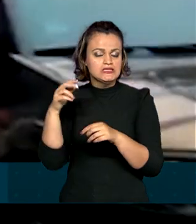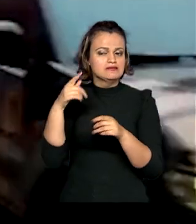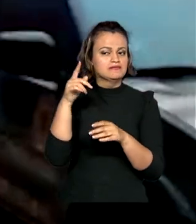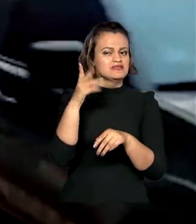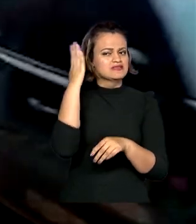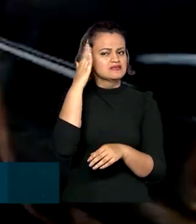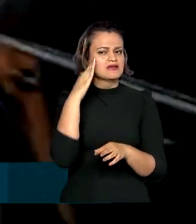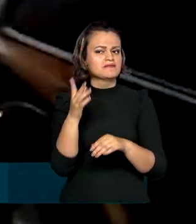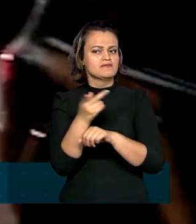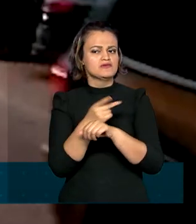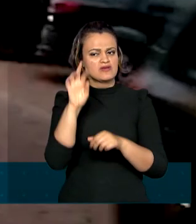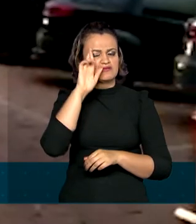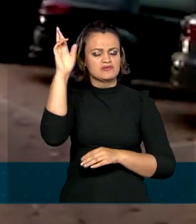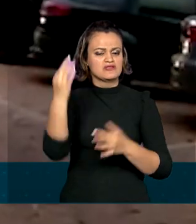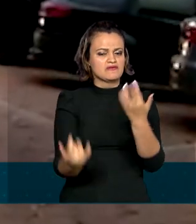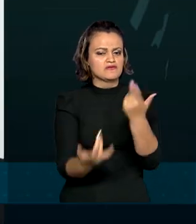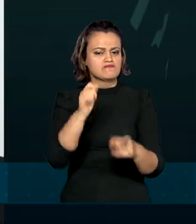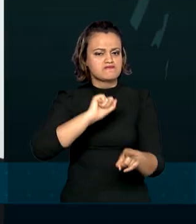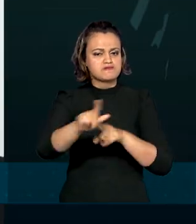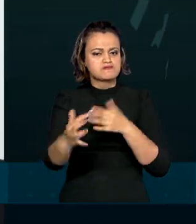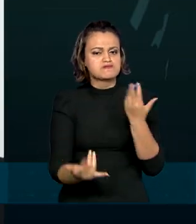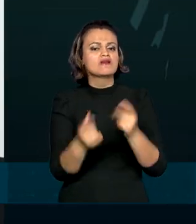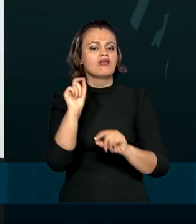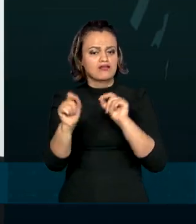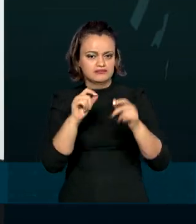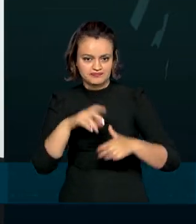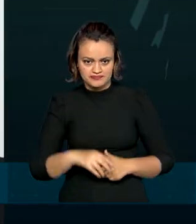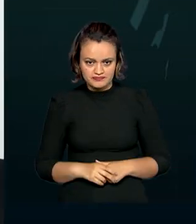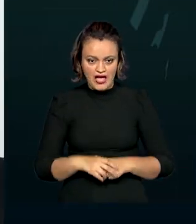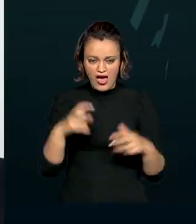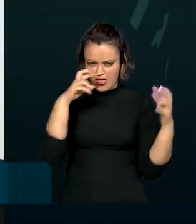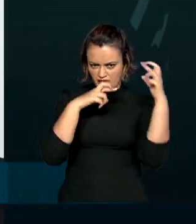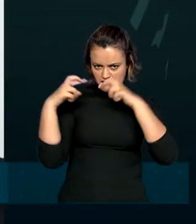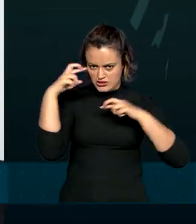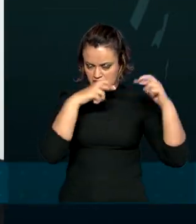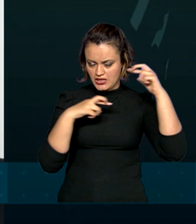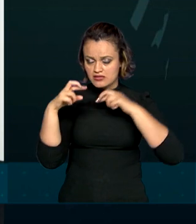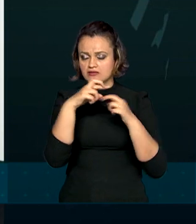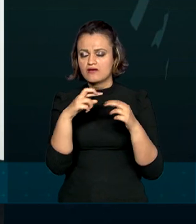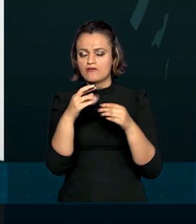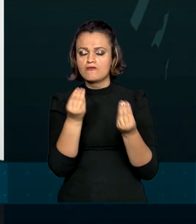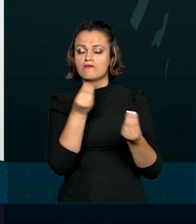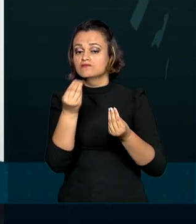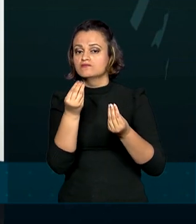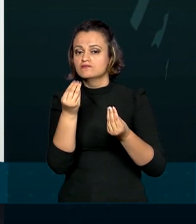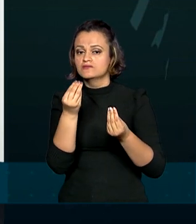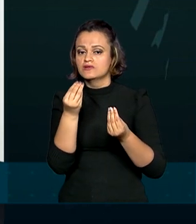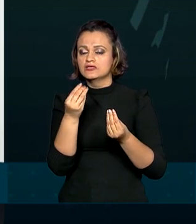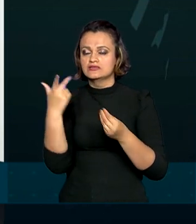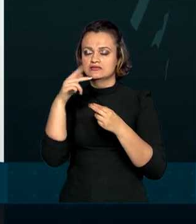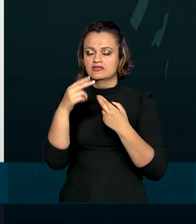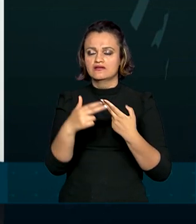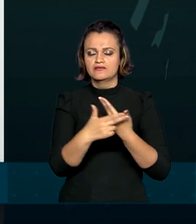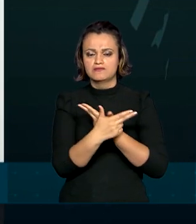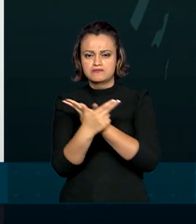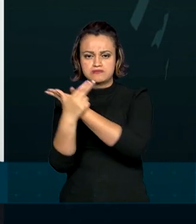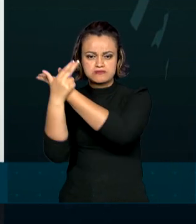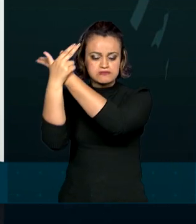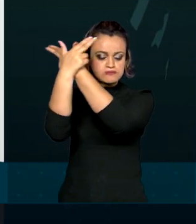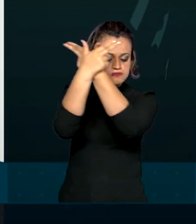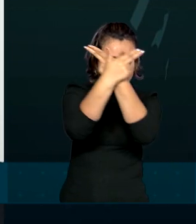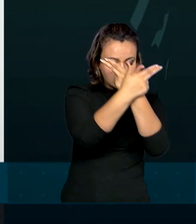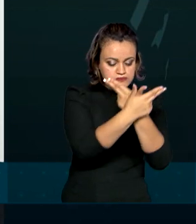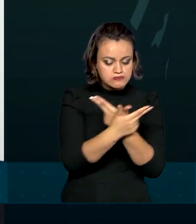responsáveis pelas queimadas na região. A investigação ocorreu com o auxílio de satélites, de imagens de